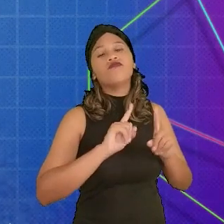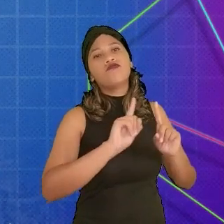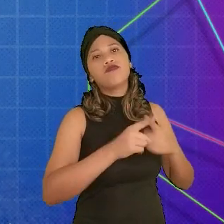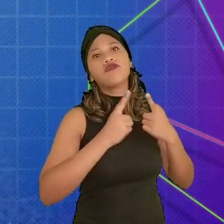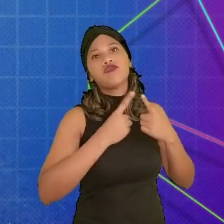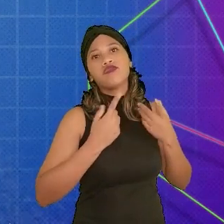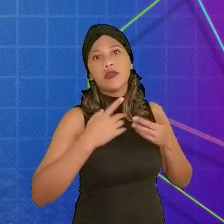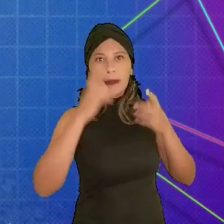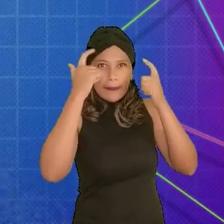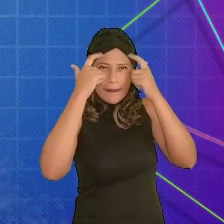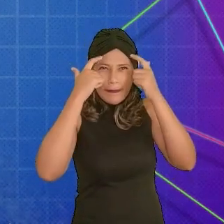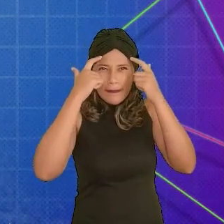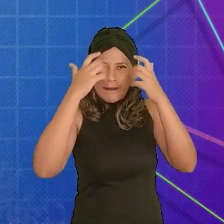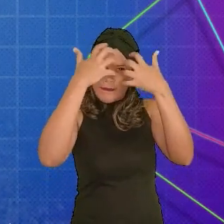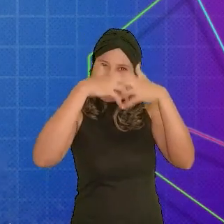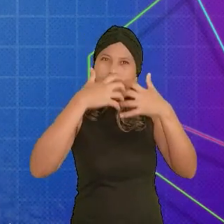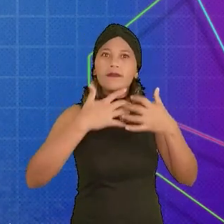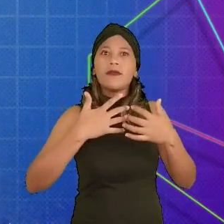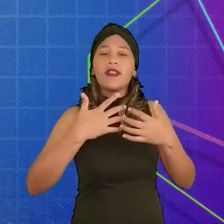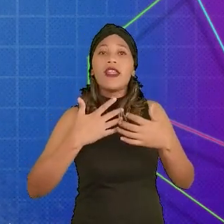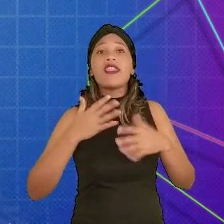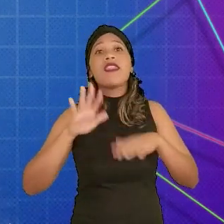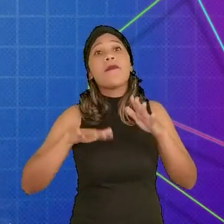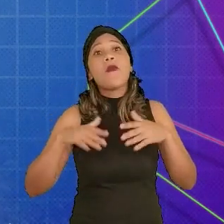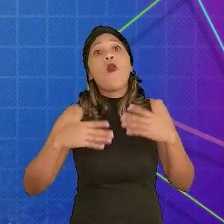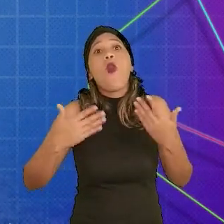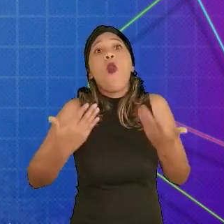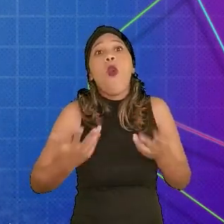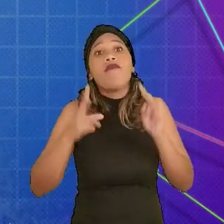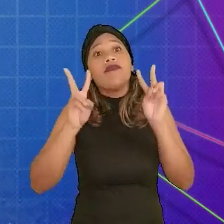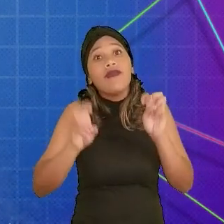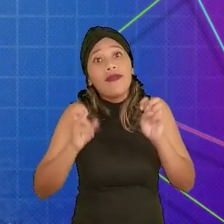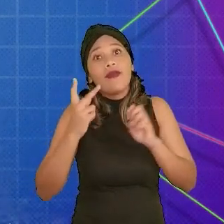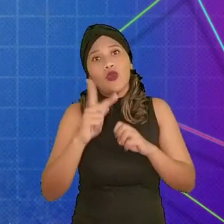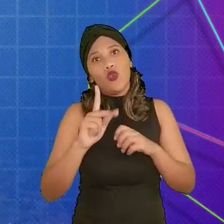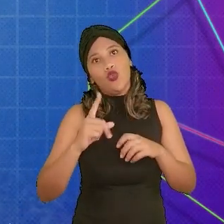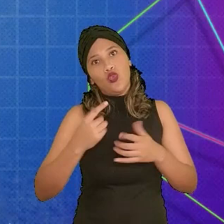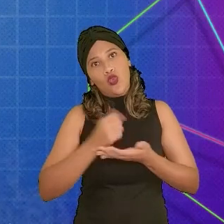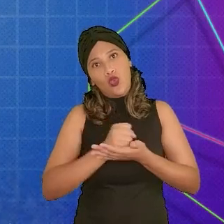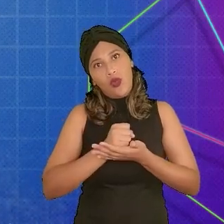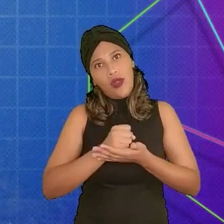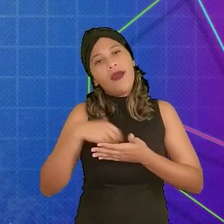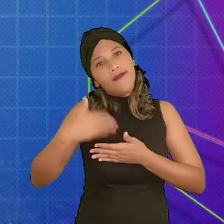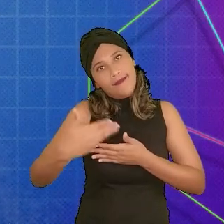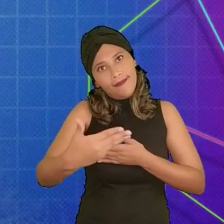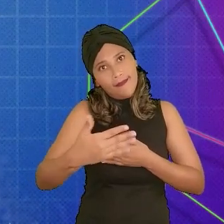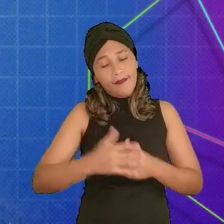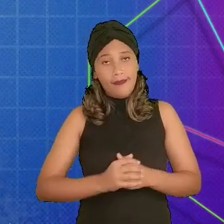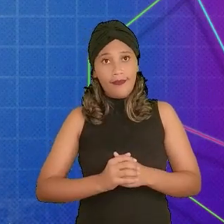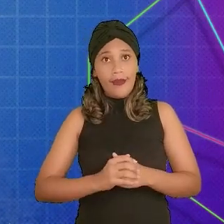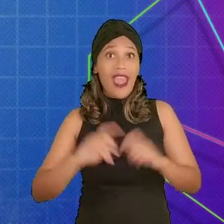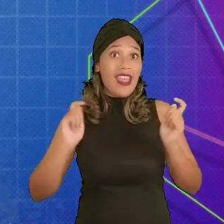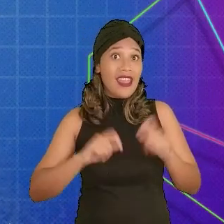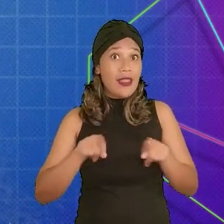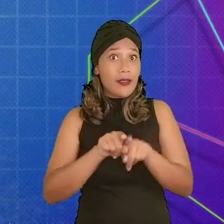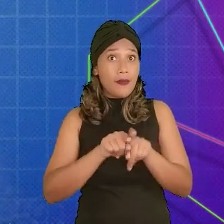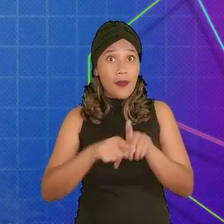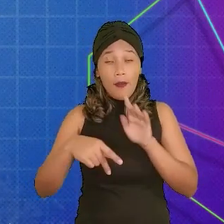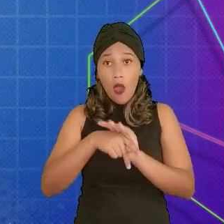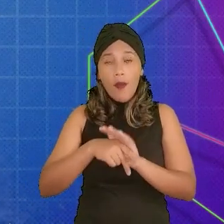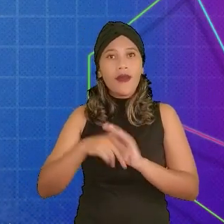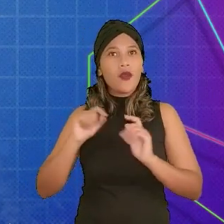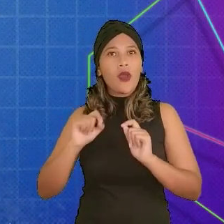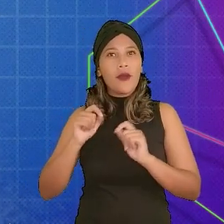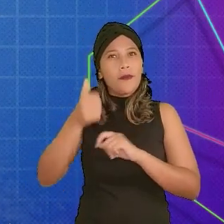desafios e puzzles. Essas implementações dependem do estilo, do tema do seu jogo, e assim por diante. Você pode colocar rankings